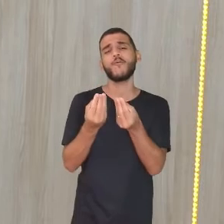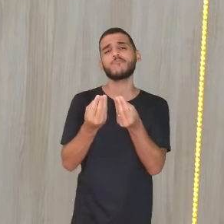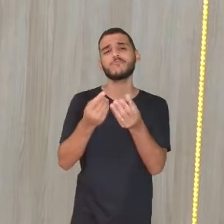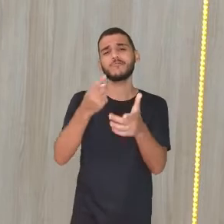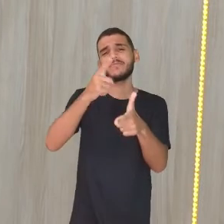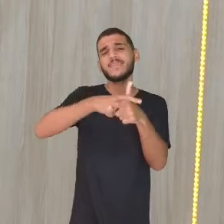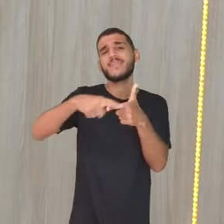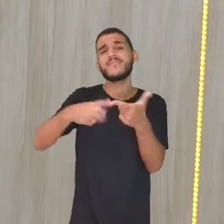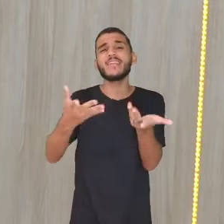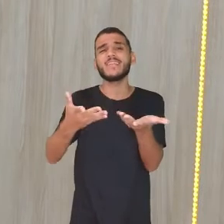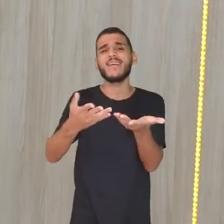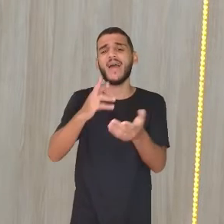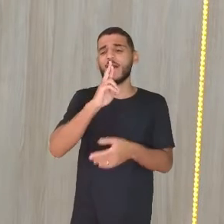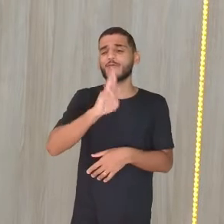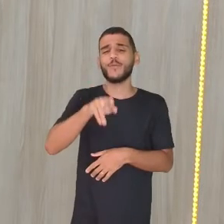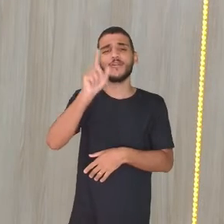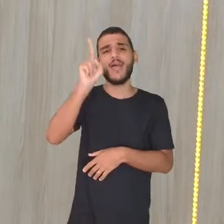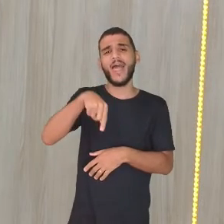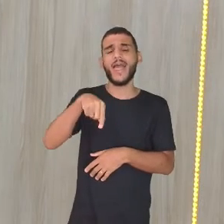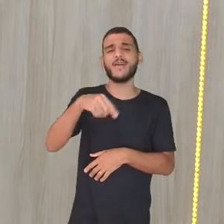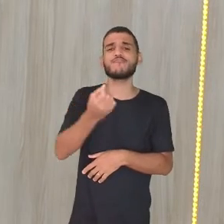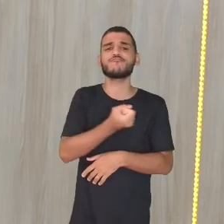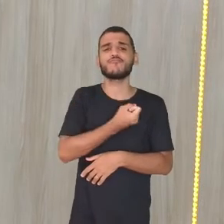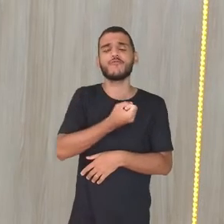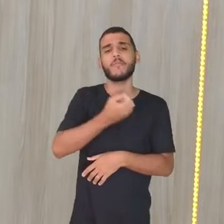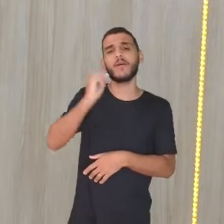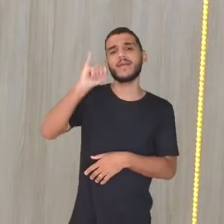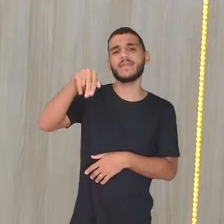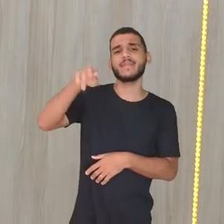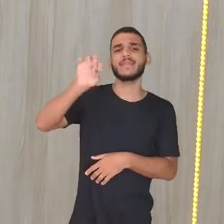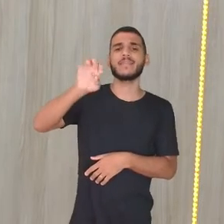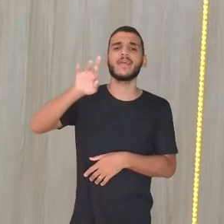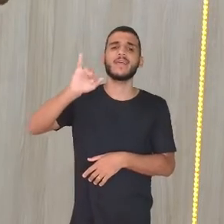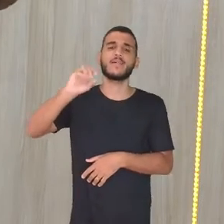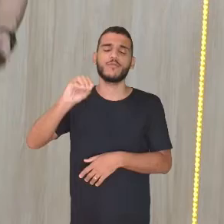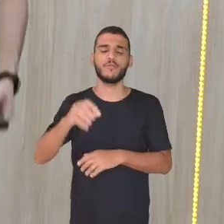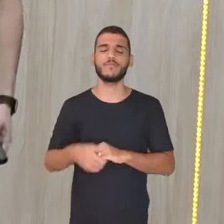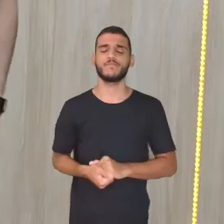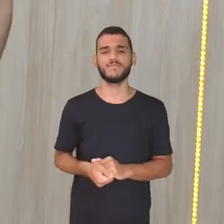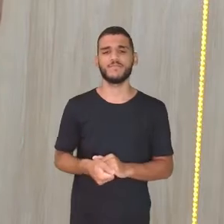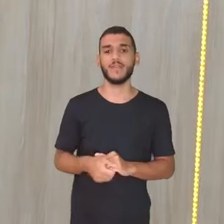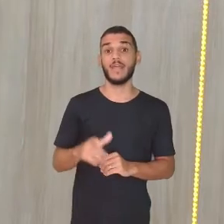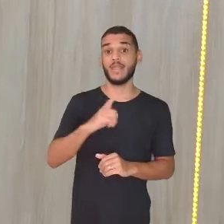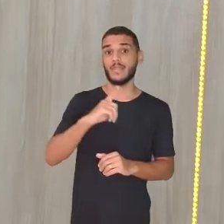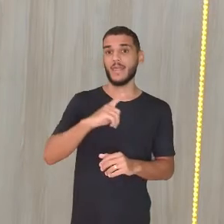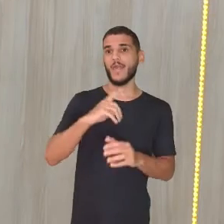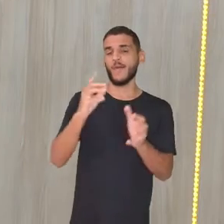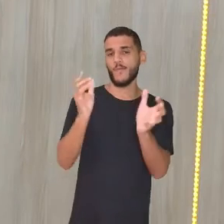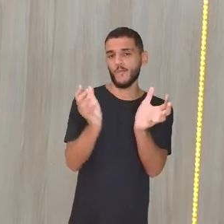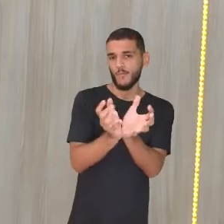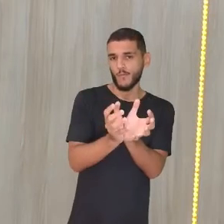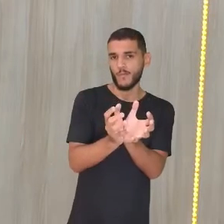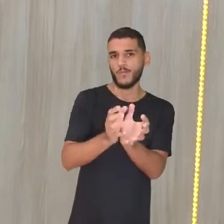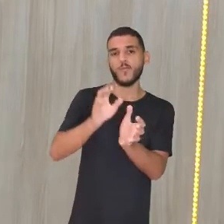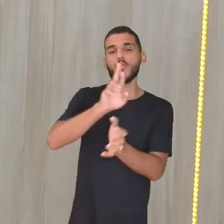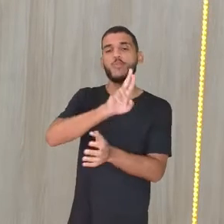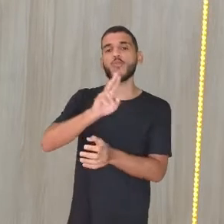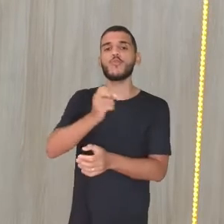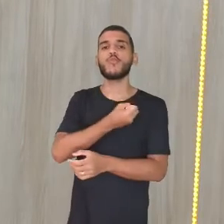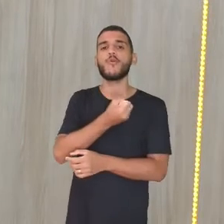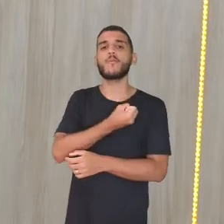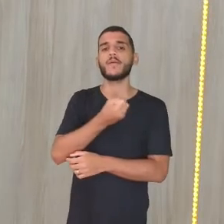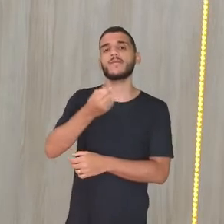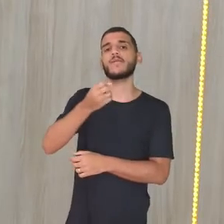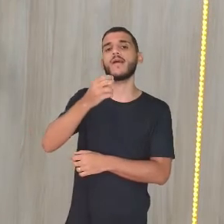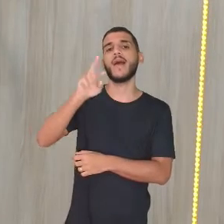número inteiro. Então, para solucionar esse problema, criaram o conjunto dos números racionais. E aí